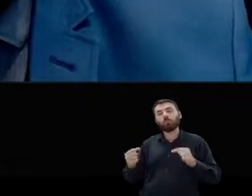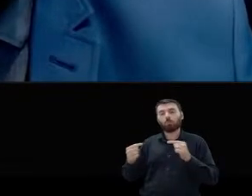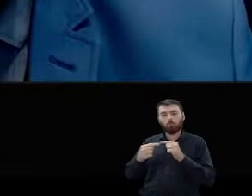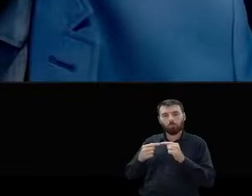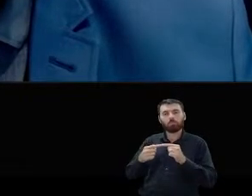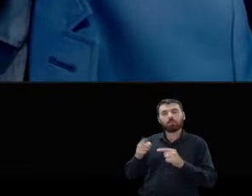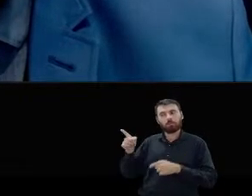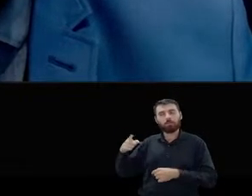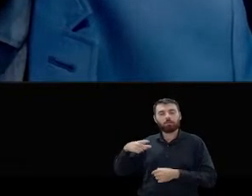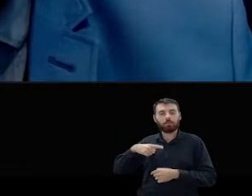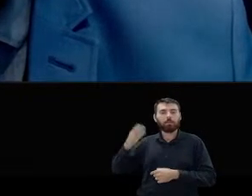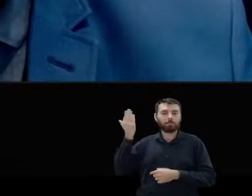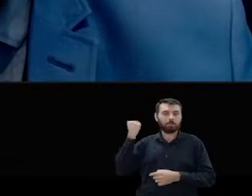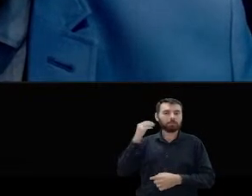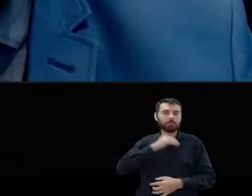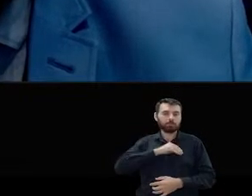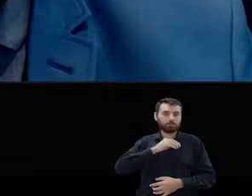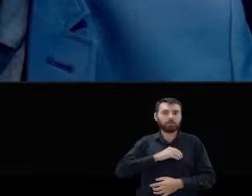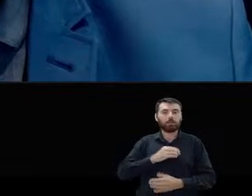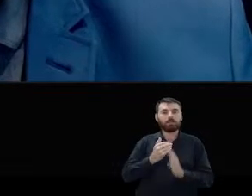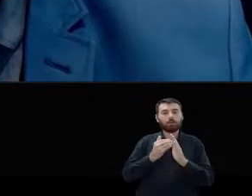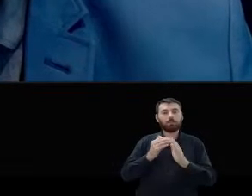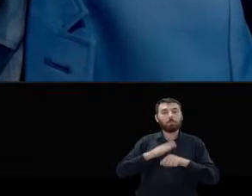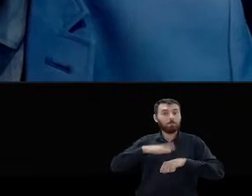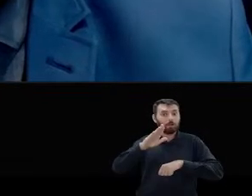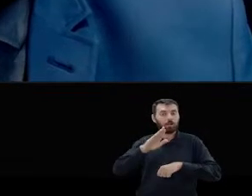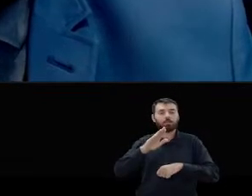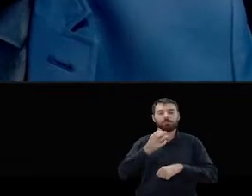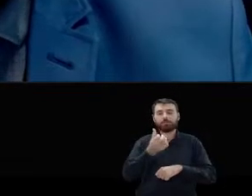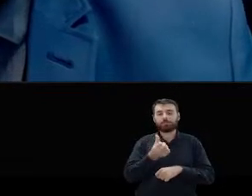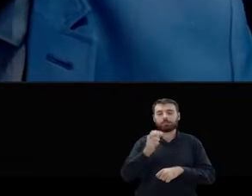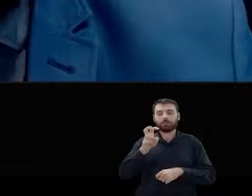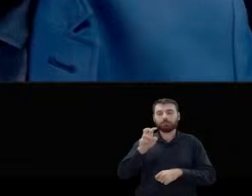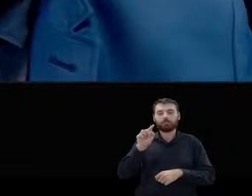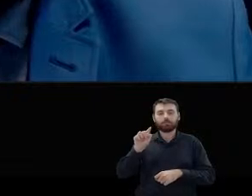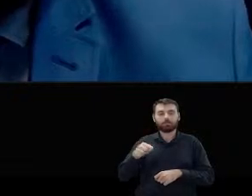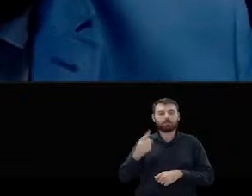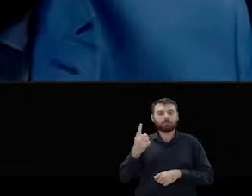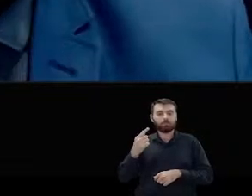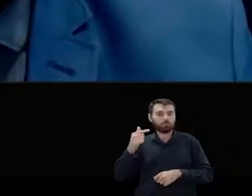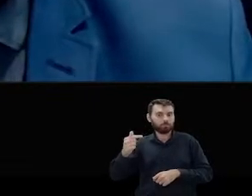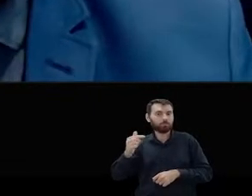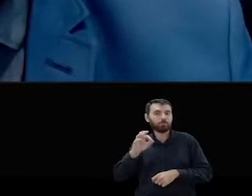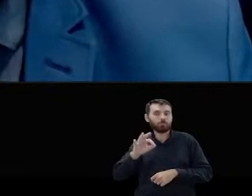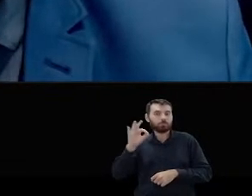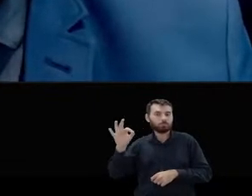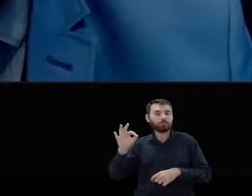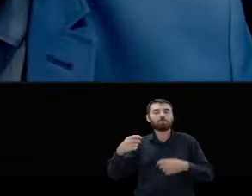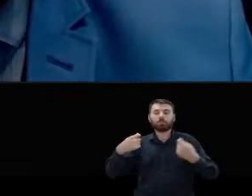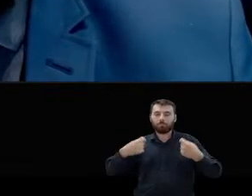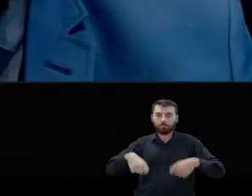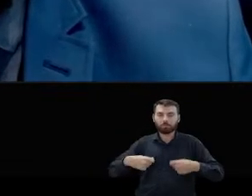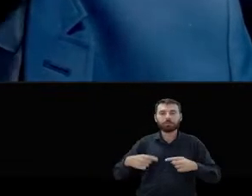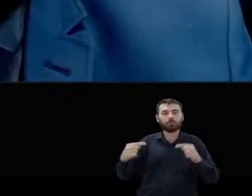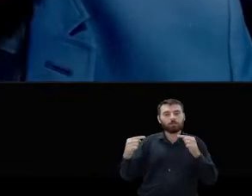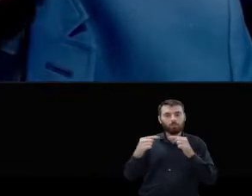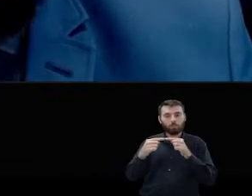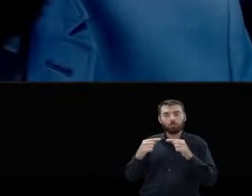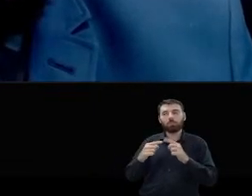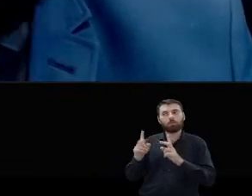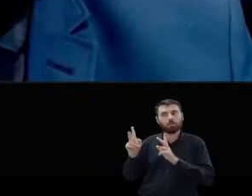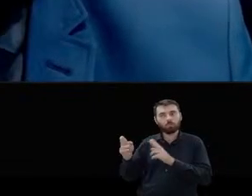55% de gratificação de função, tem que ser apurado sobre o valor que ele ganhava, e não sobre o mínimo que é previsto na convenção coletiva, lá na cláusula